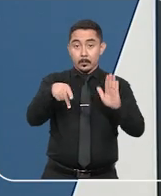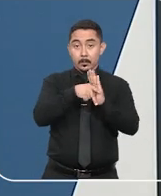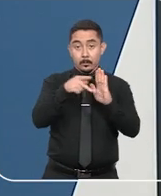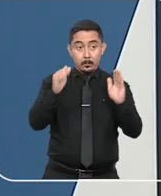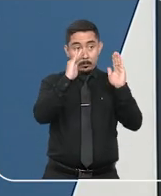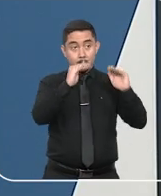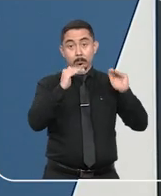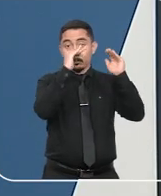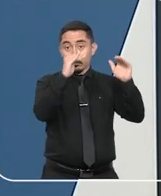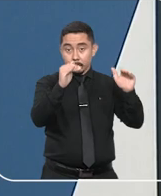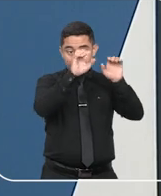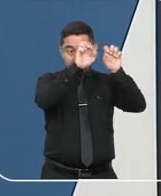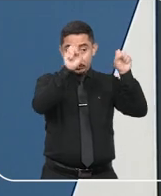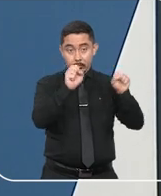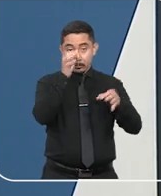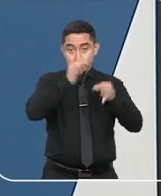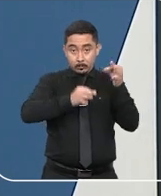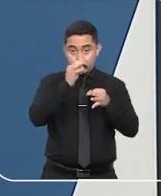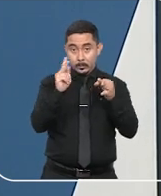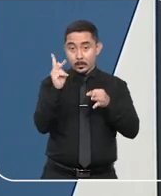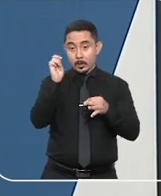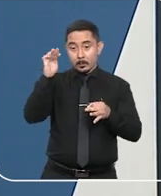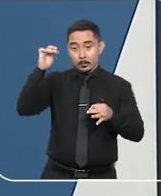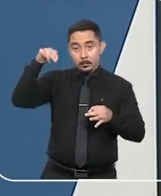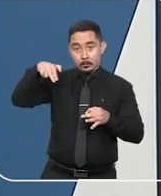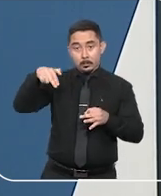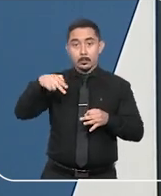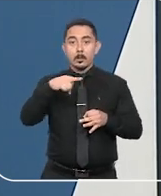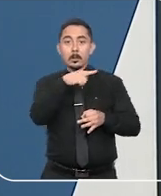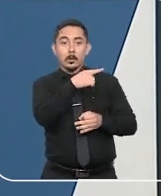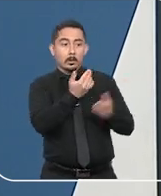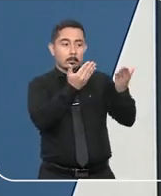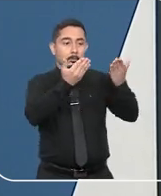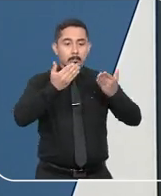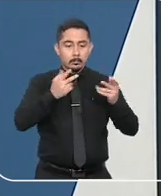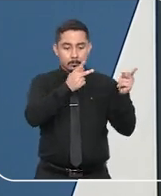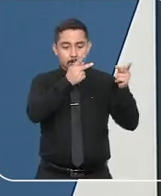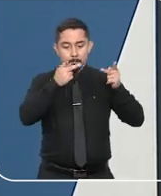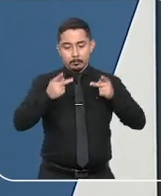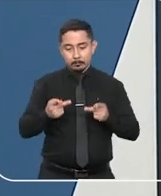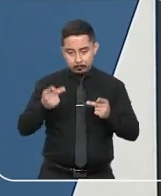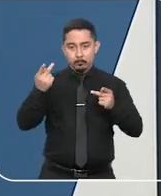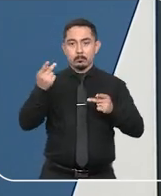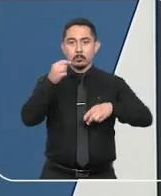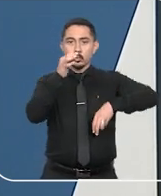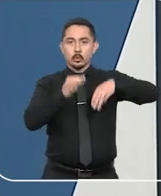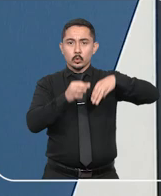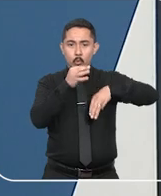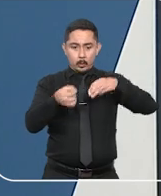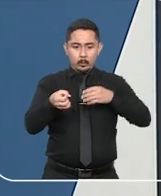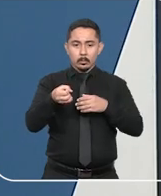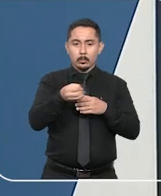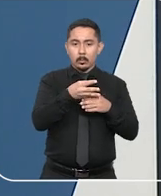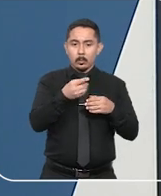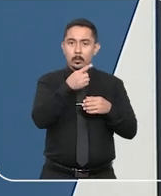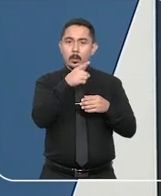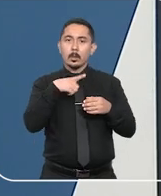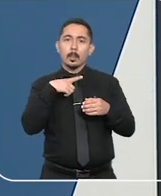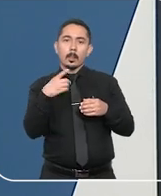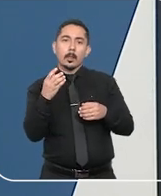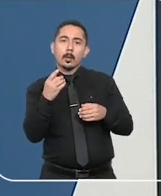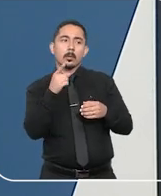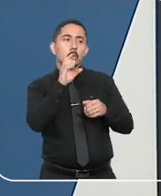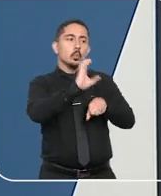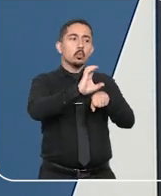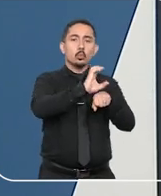E o presidente do Superior Tribunal de Justiça, ministro Herman Benjamin, recebeu a visita de magistrados recém-possados